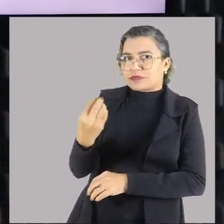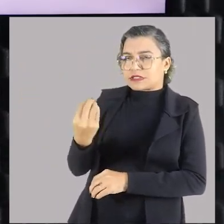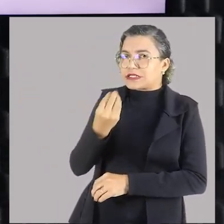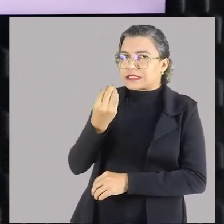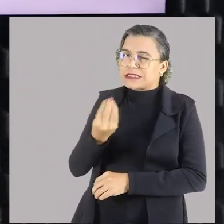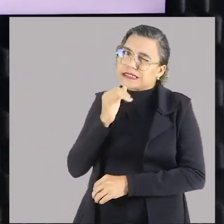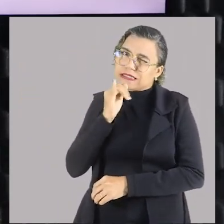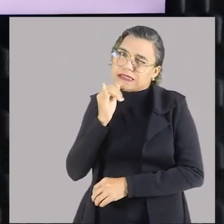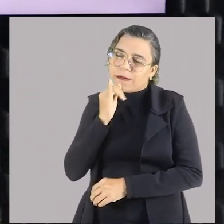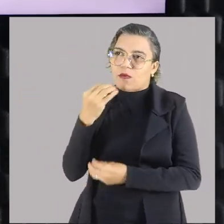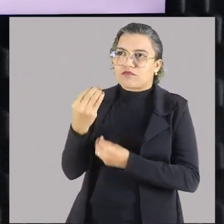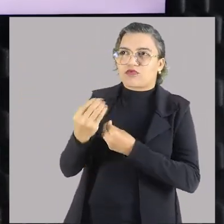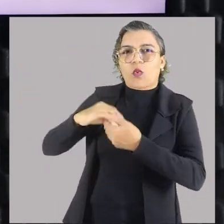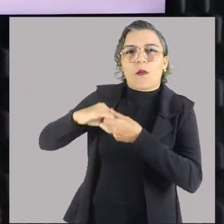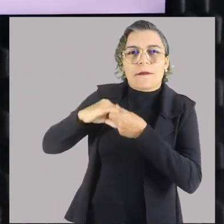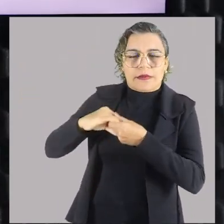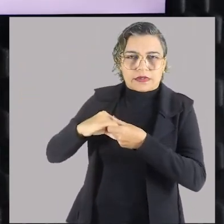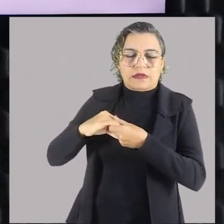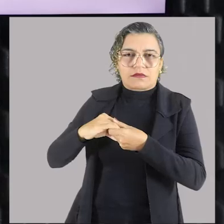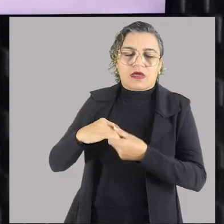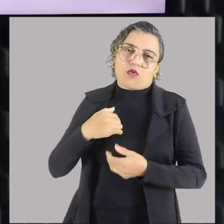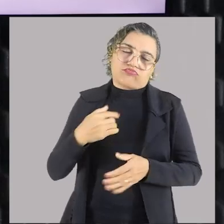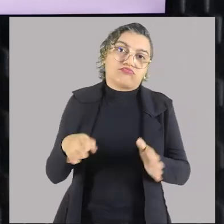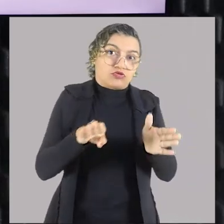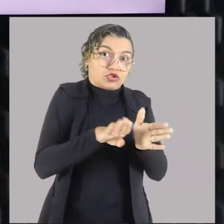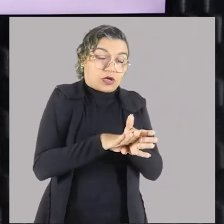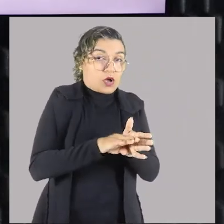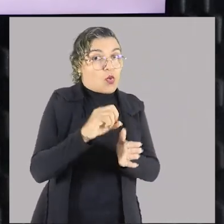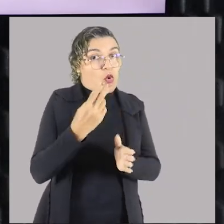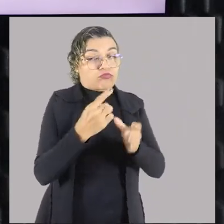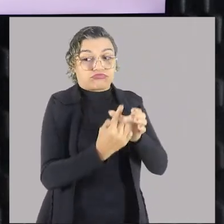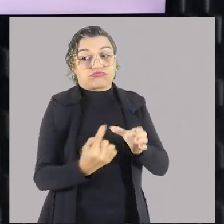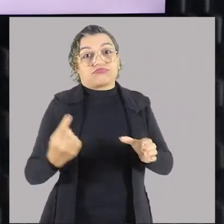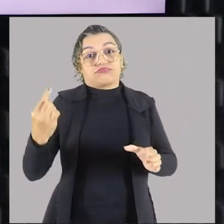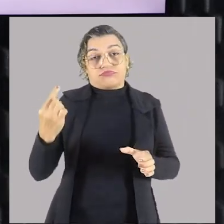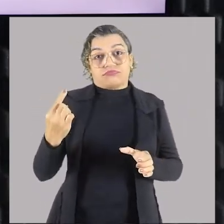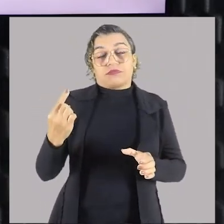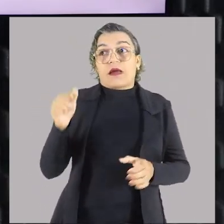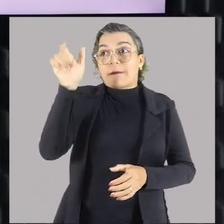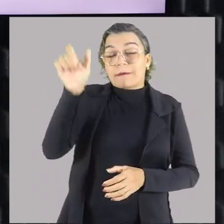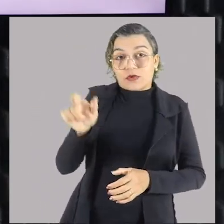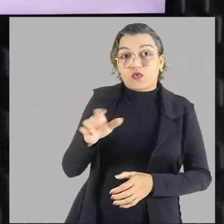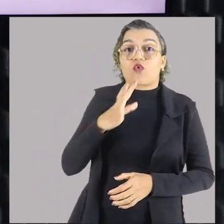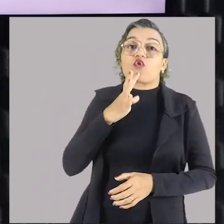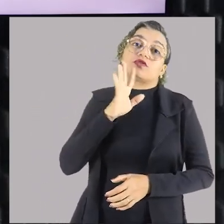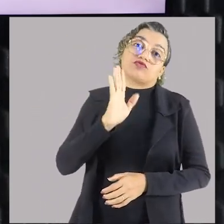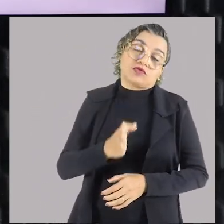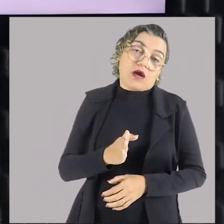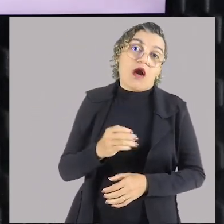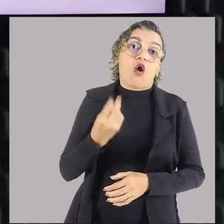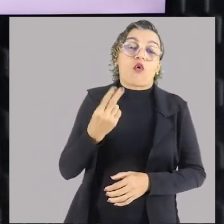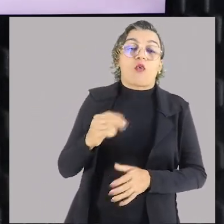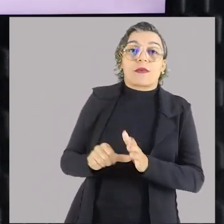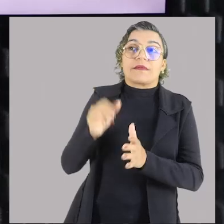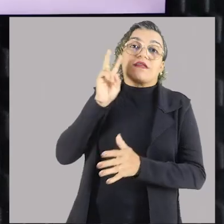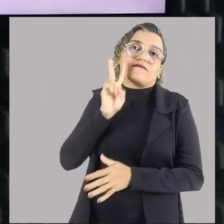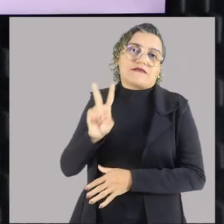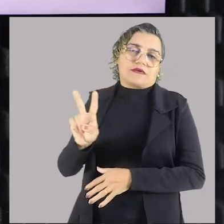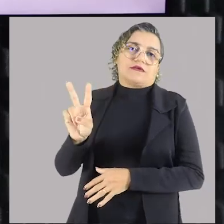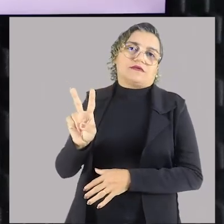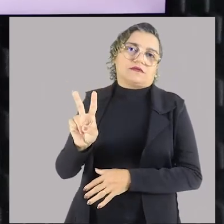estou saindo de um lugar? É uma pessoa que eu já conheço? É alguém que eu estou vendo pela primeira vez? Tudo